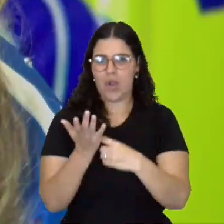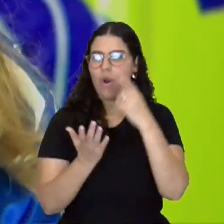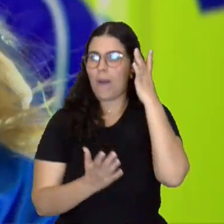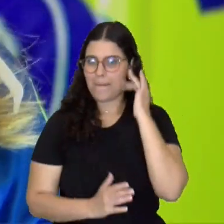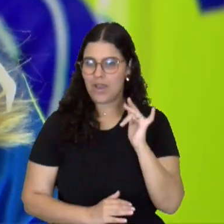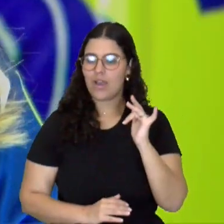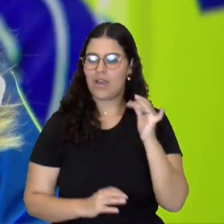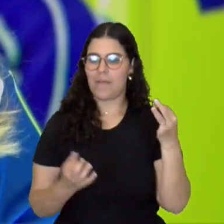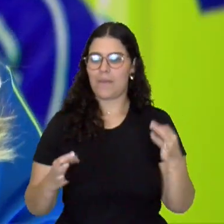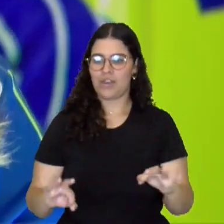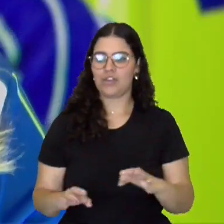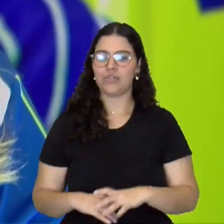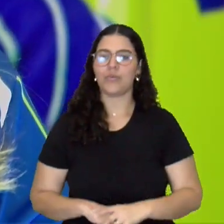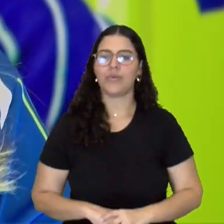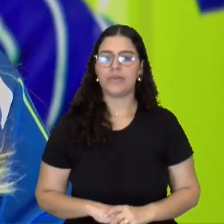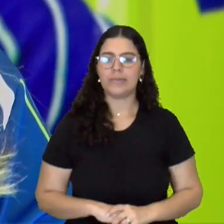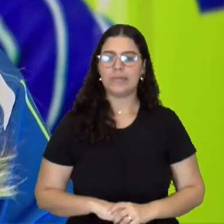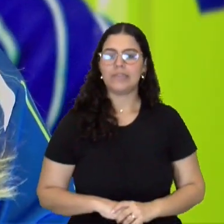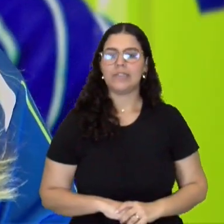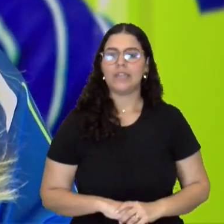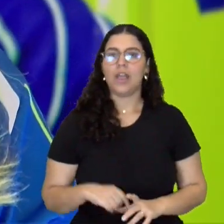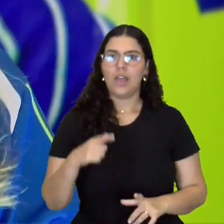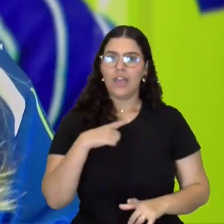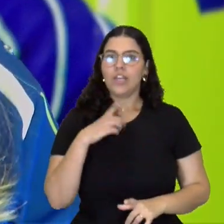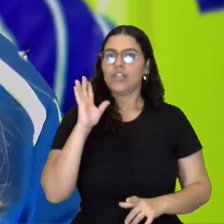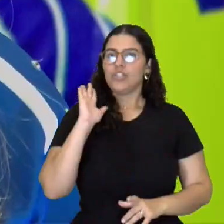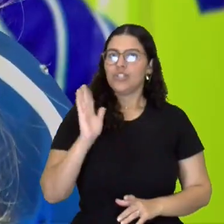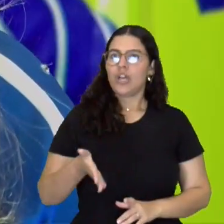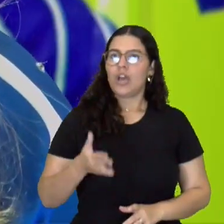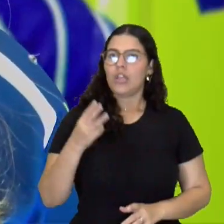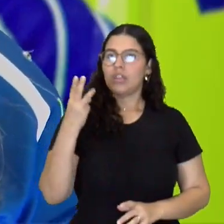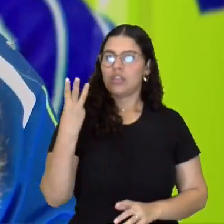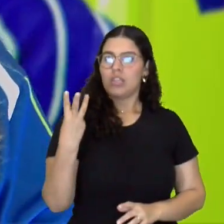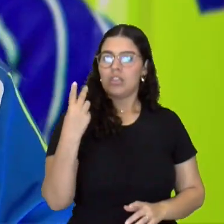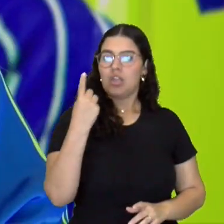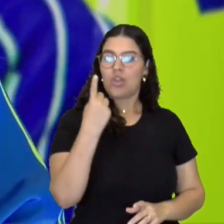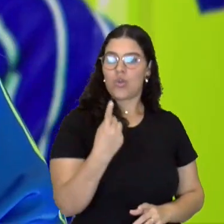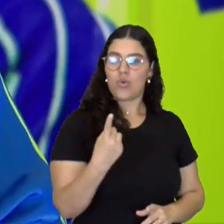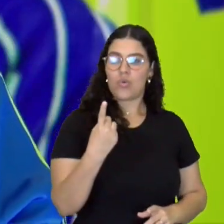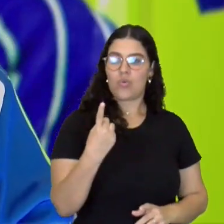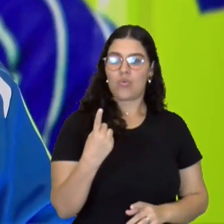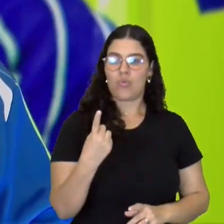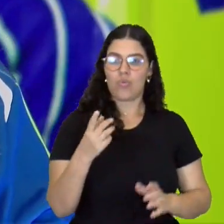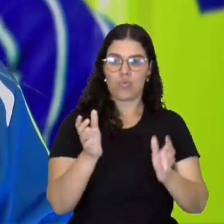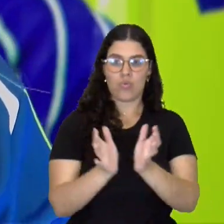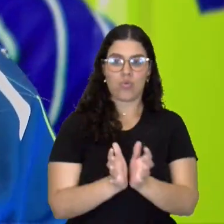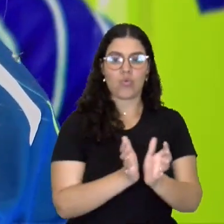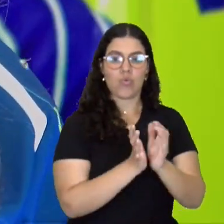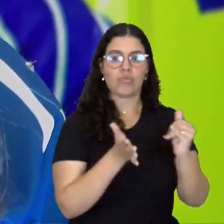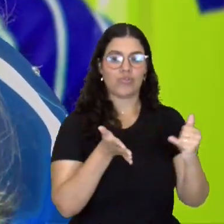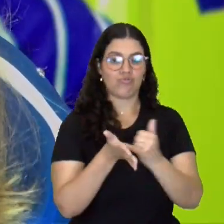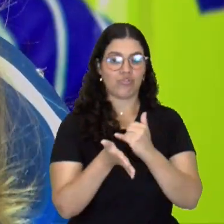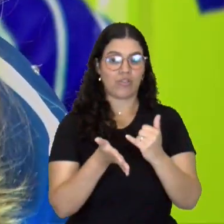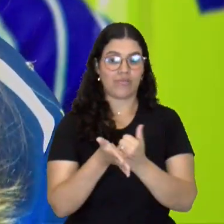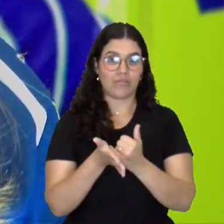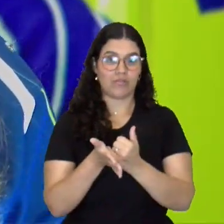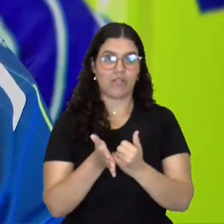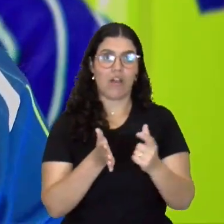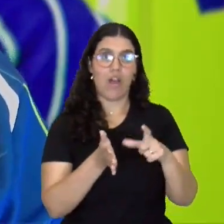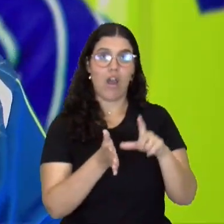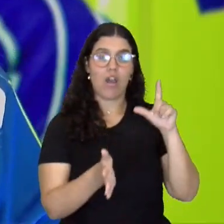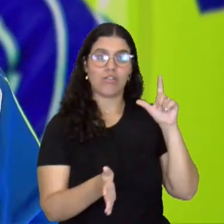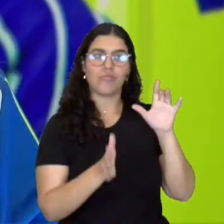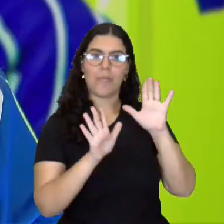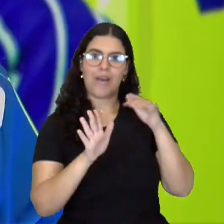amanhã. E a gente já tem 31 equipes inscritas na última vez que eu contei, porque ainda tem mais.